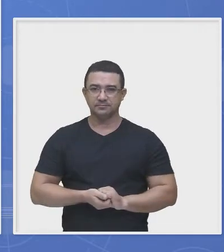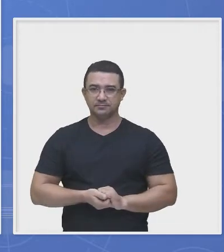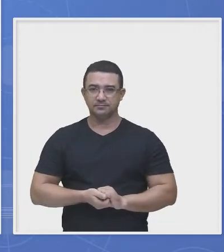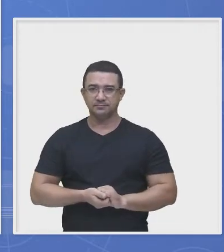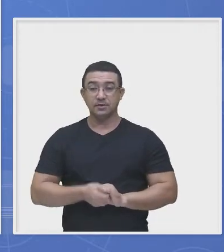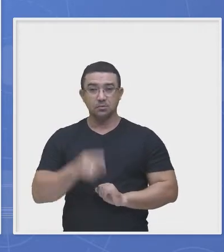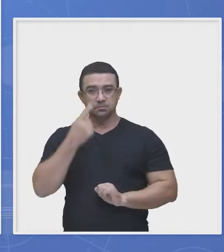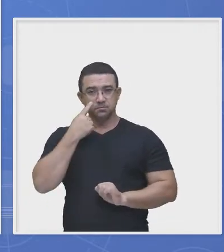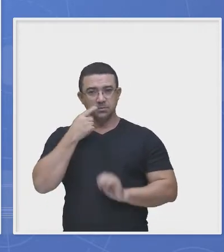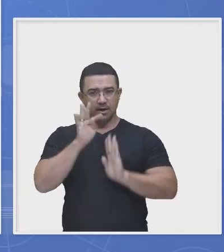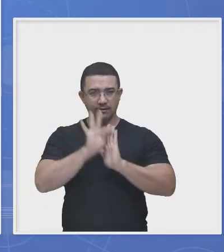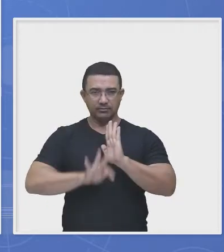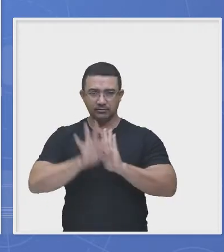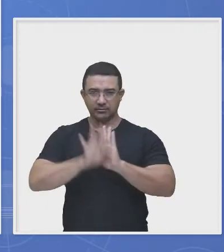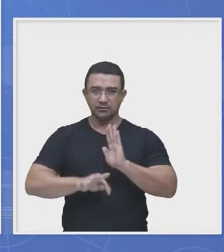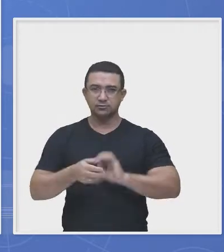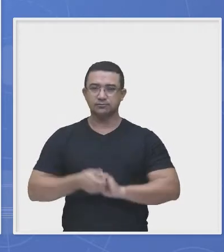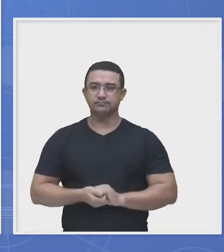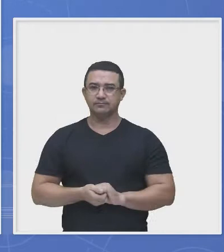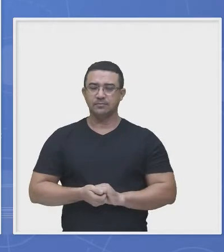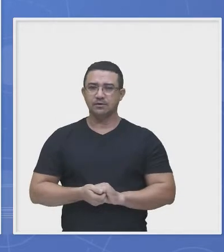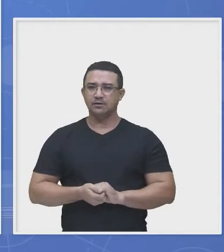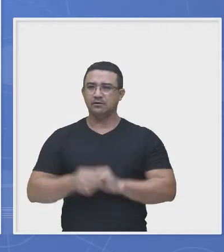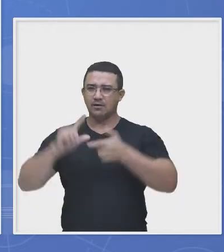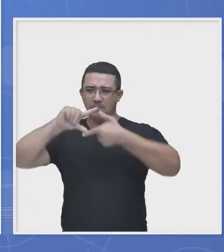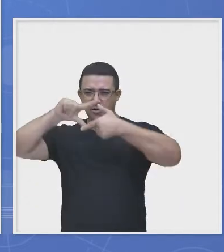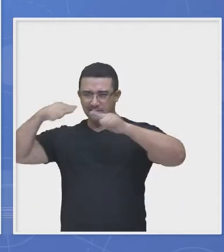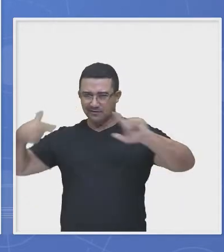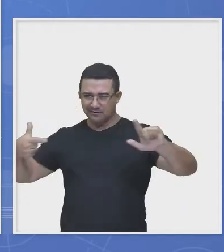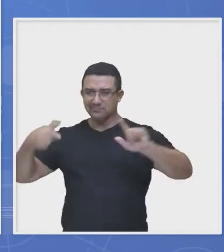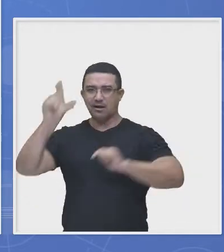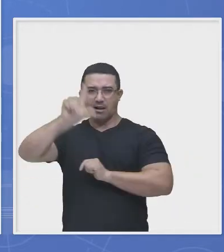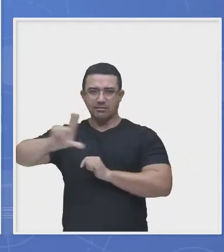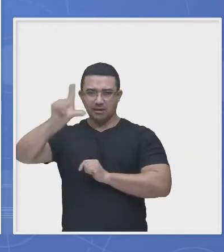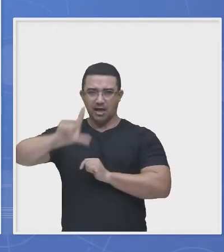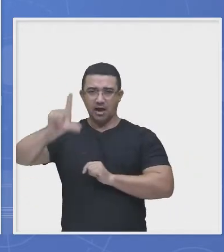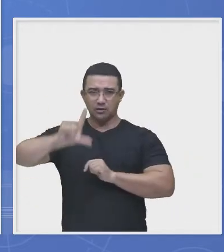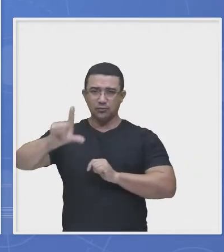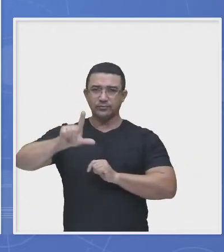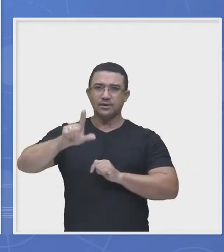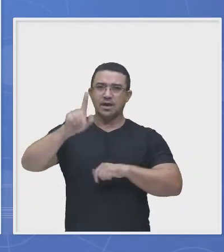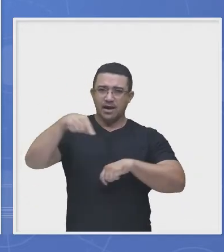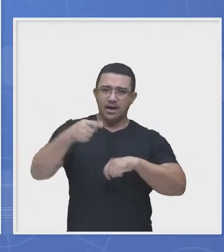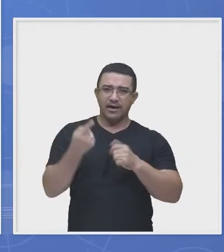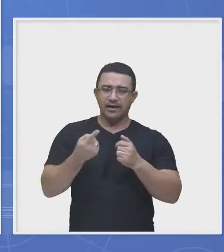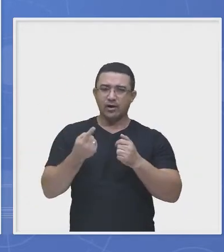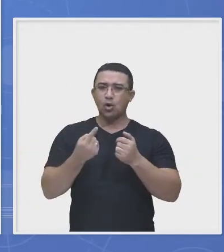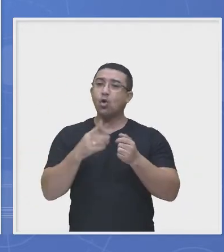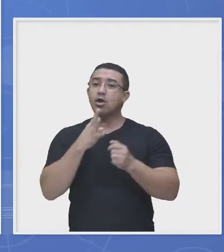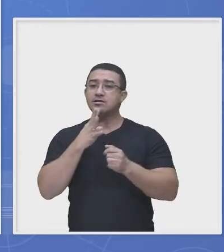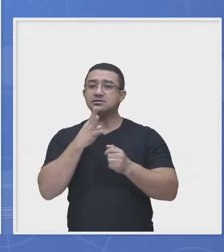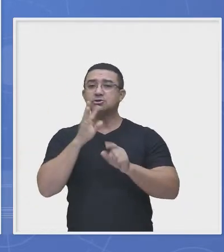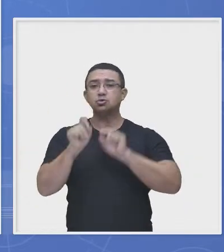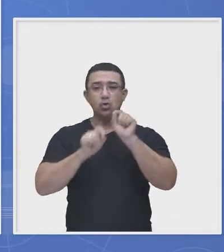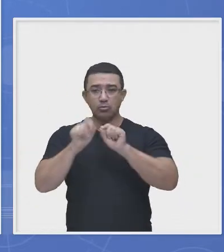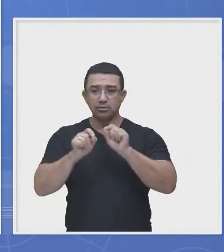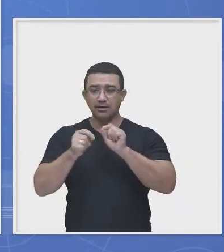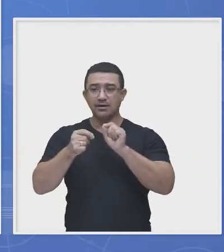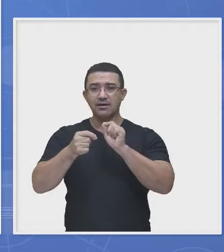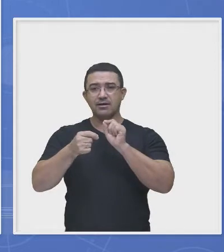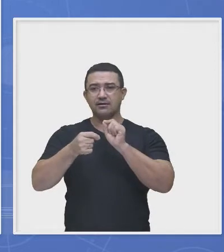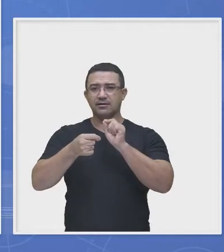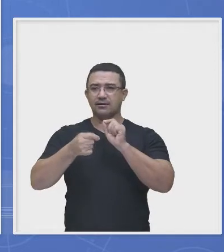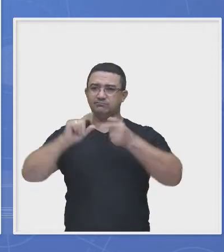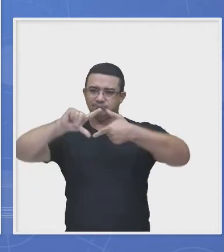texto. Observe aí. O modernismo literário, o momento literário, conhecido como pré-modernismo, ocorreu